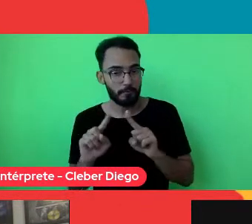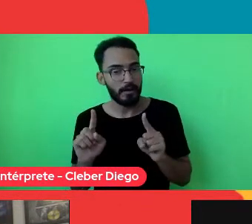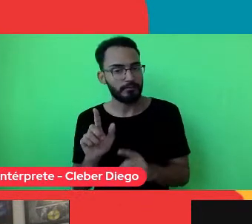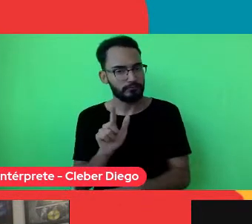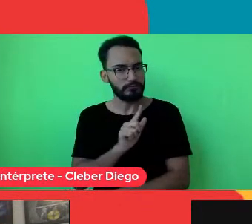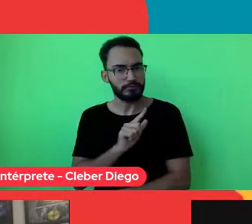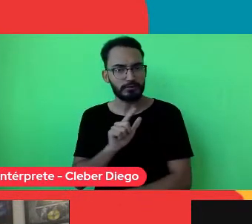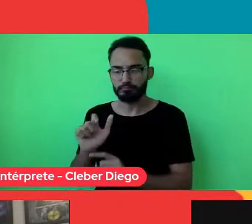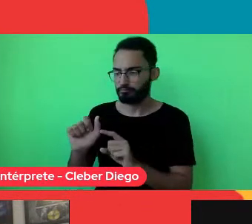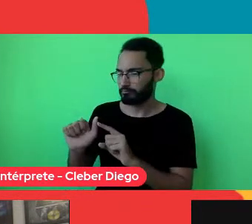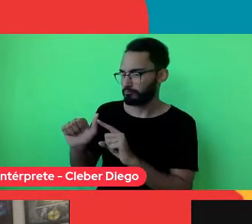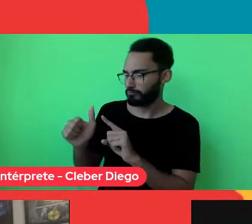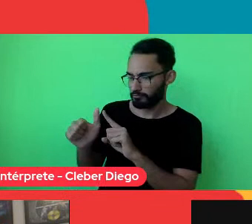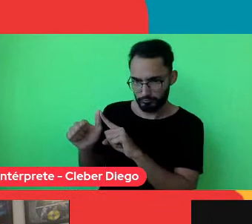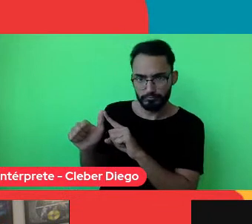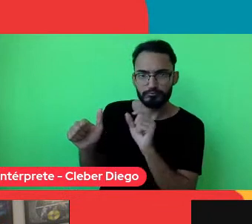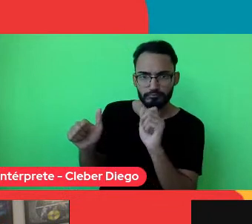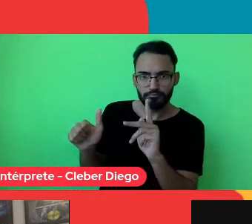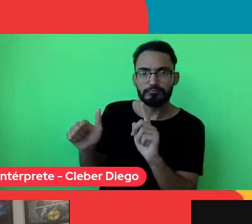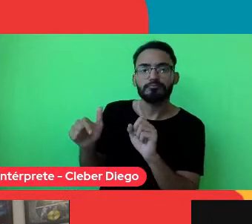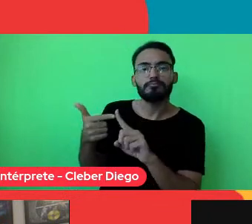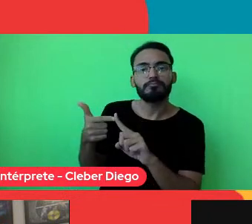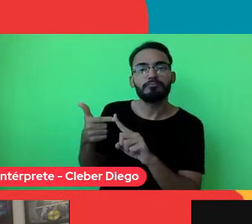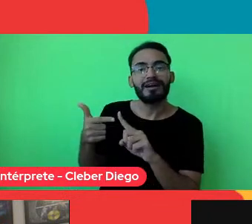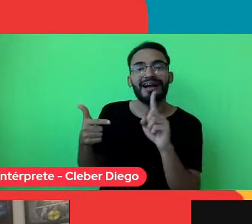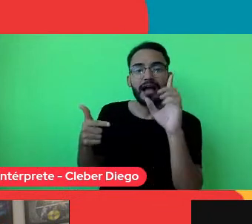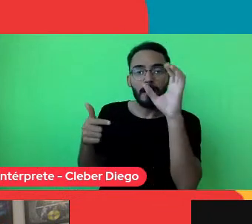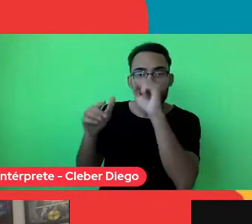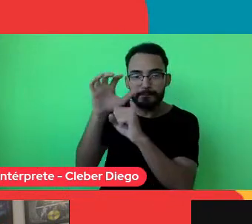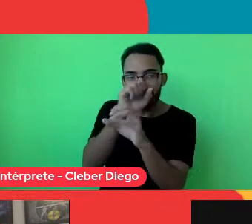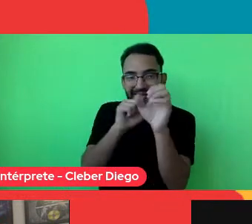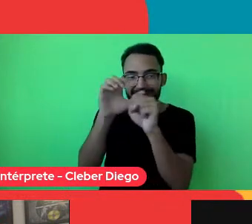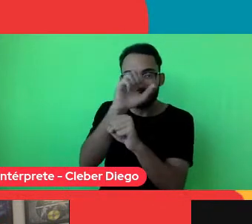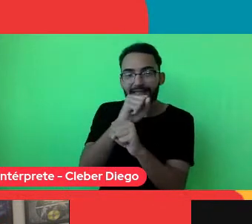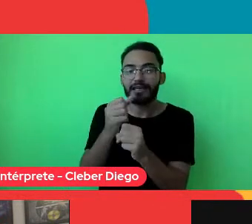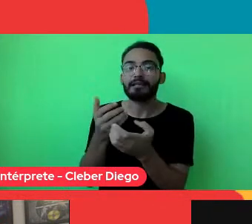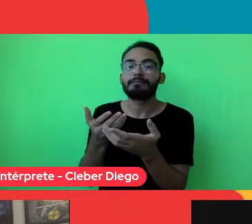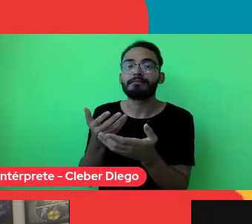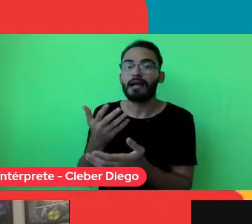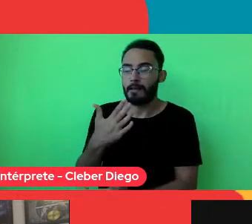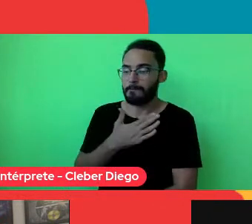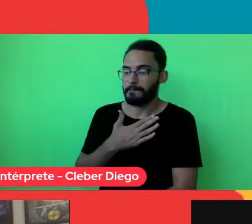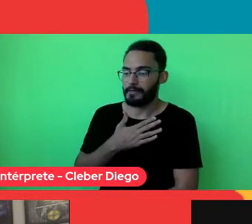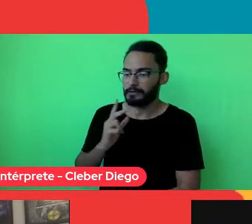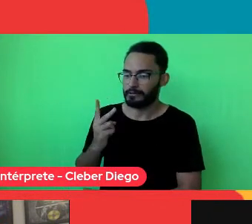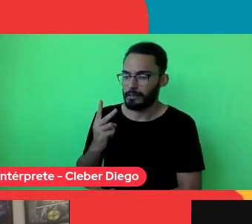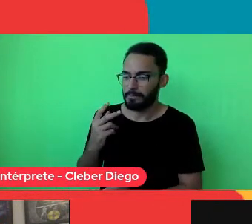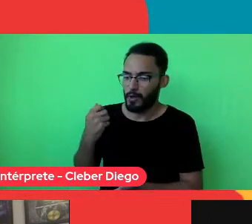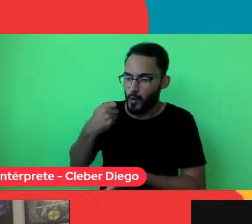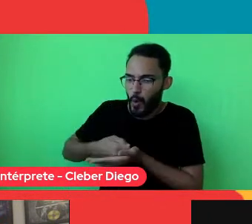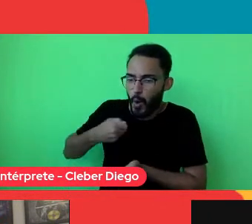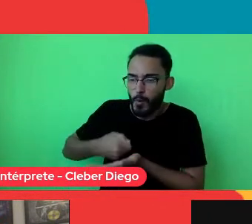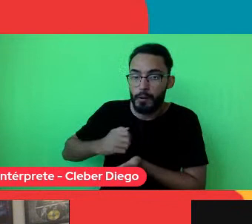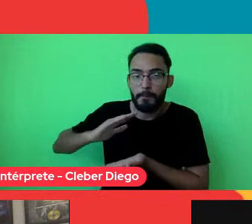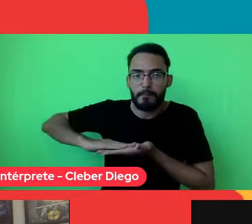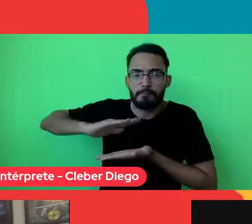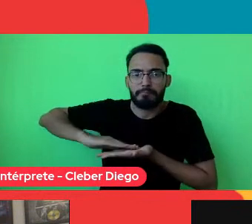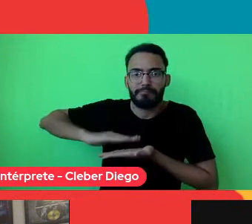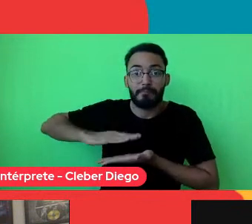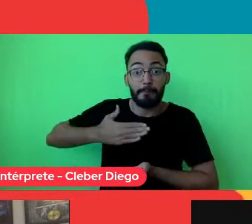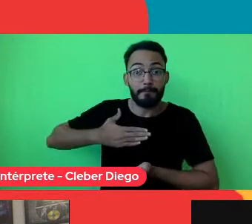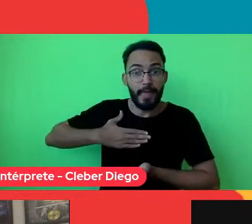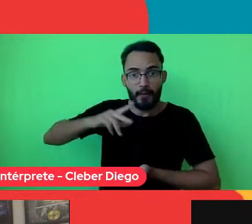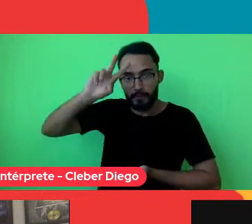que o segundo foi o aprender a lidar com a autocobrança. Eu fui uma pessoa que durante... Hoje ainda